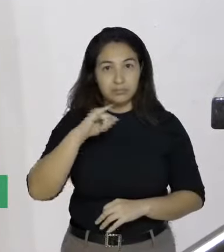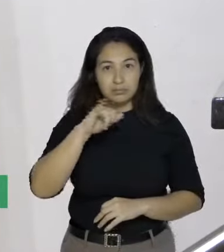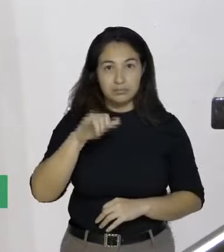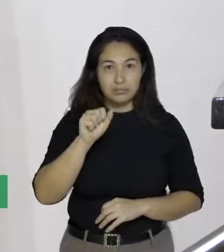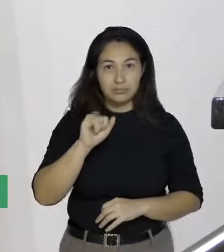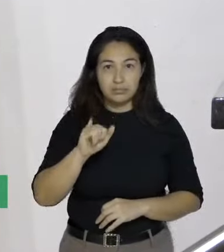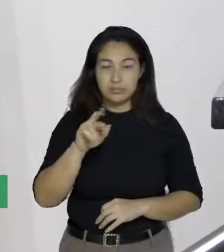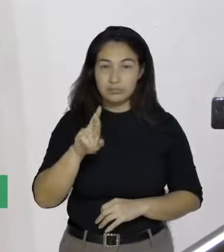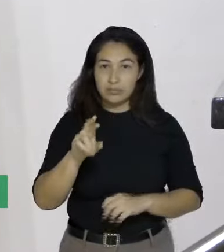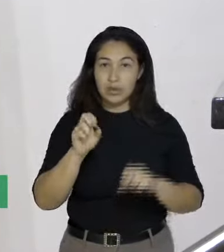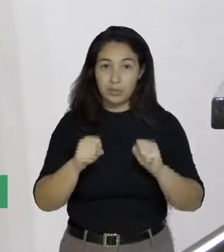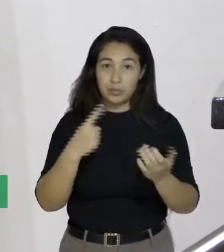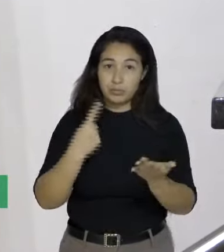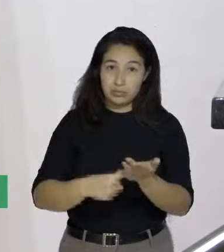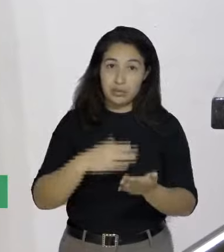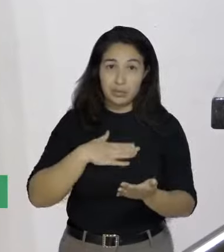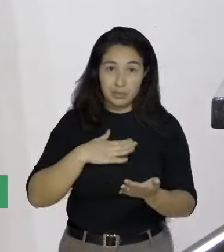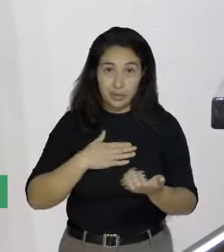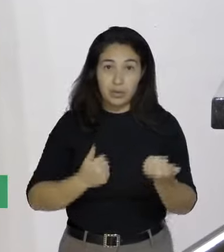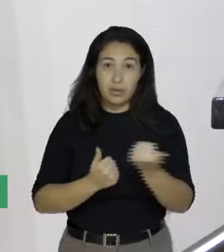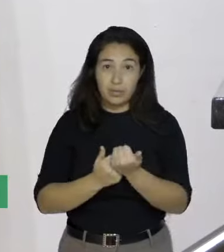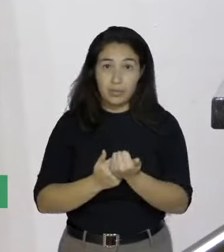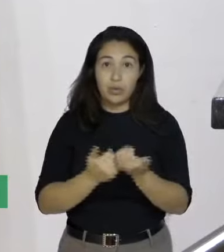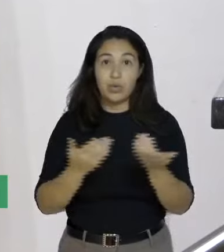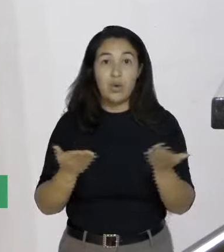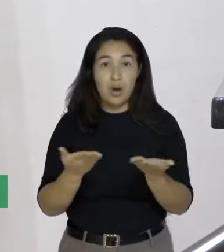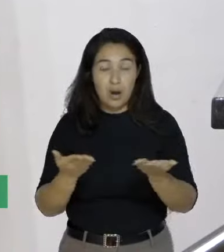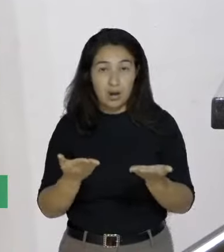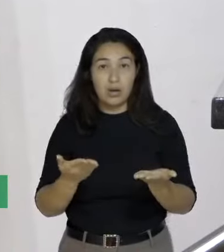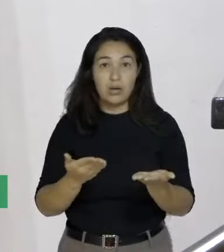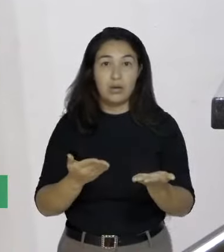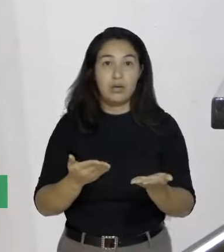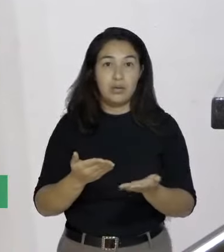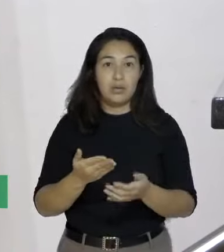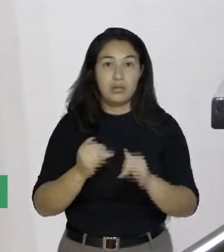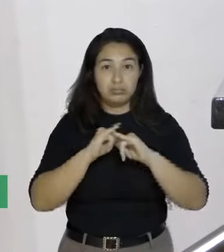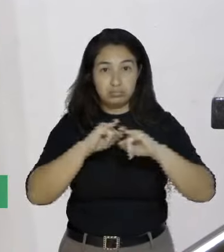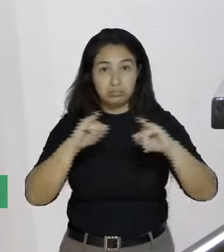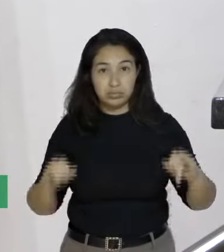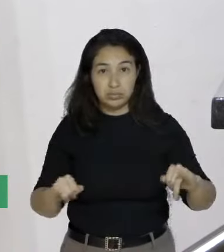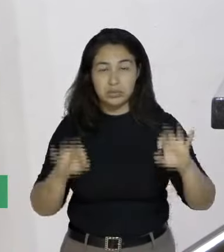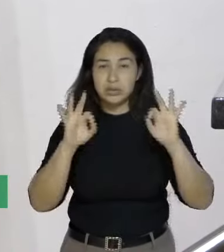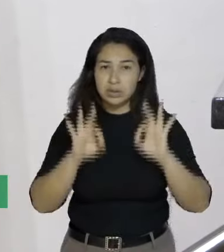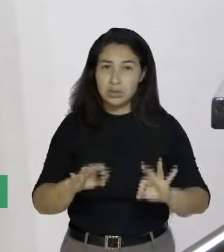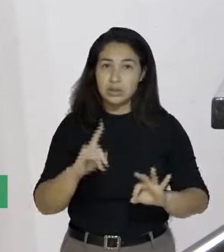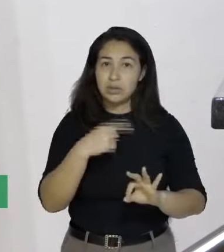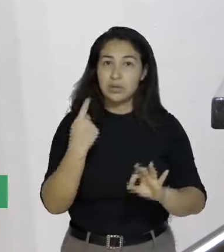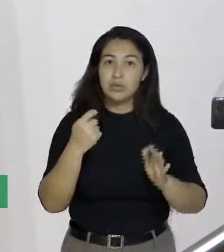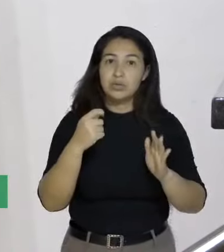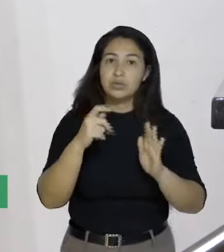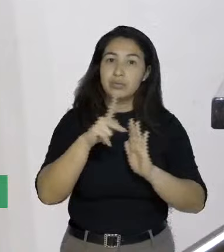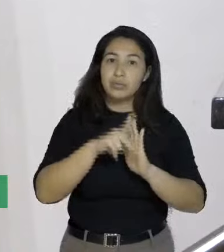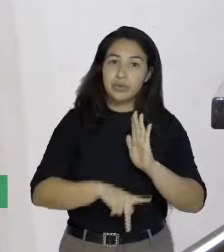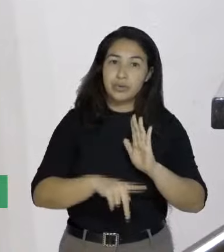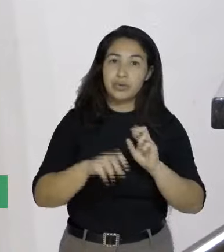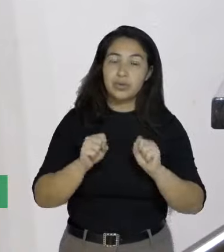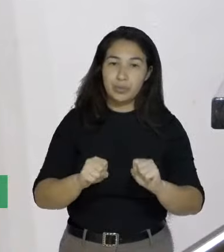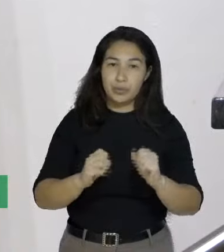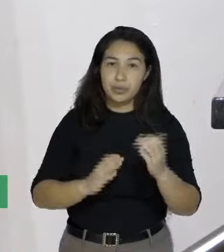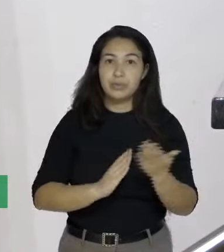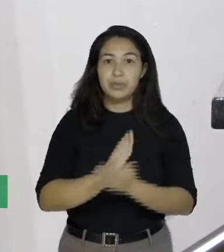deputados podem contar como apoia Inclusive era sobre isso que eu ia falar antes de abrir uma parte tenho certeza que todos esses nossos projetos vão acabar sendo ameaçados na